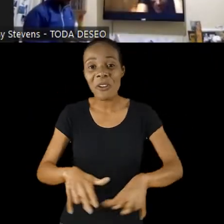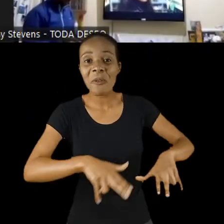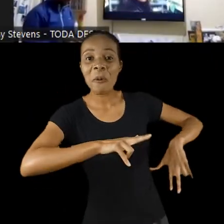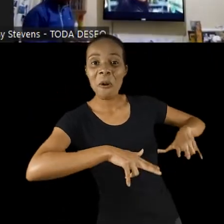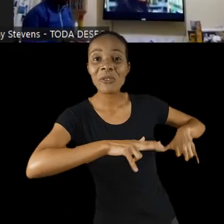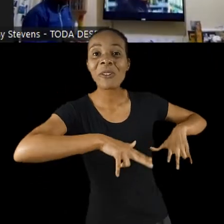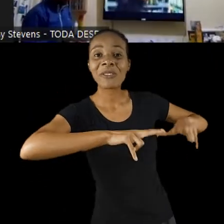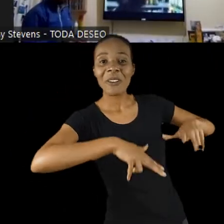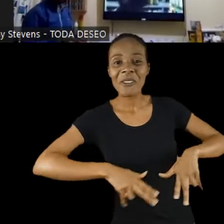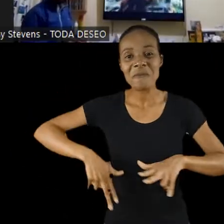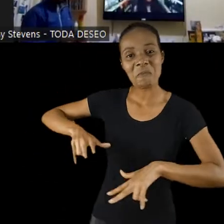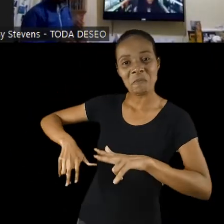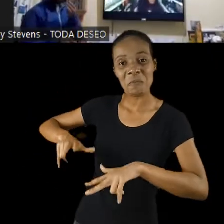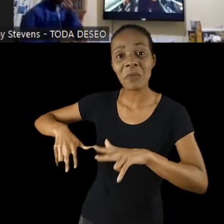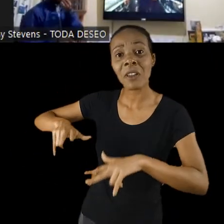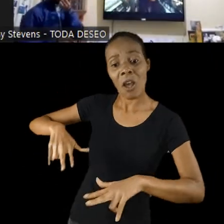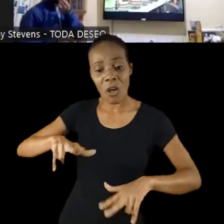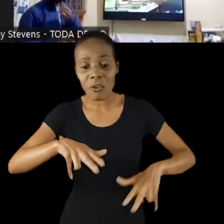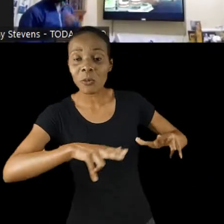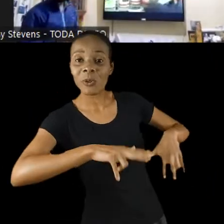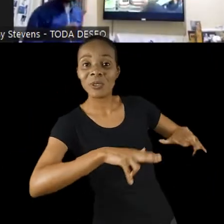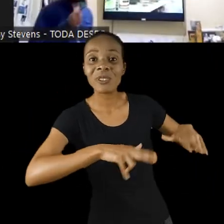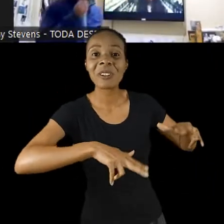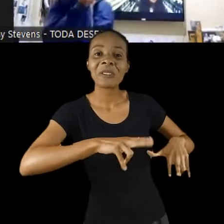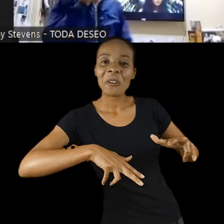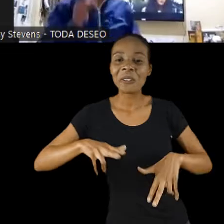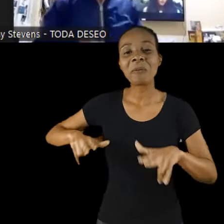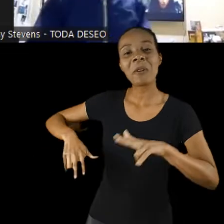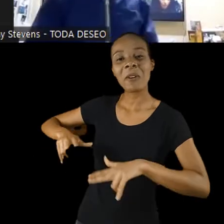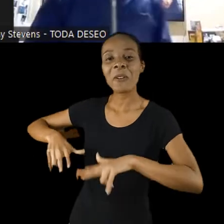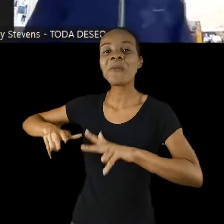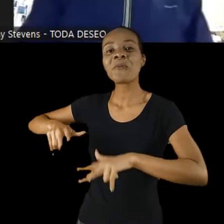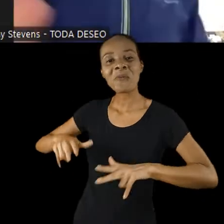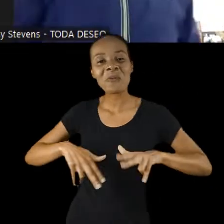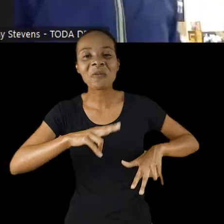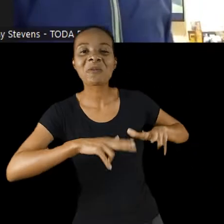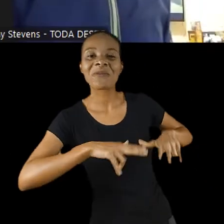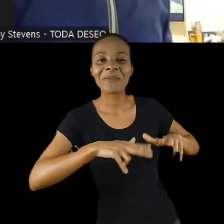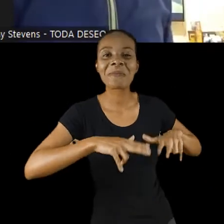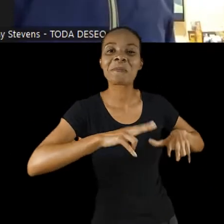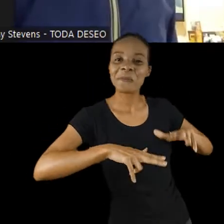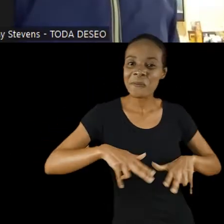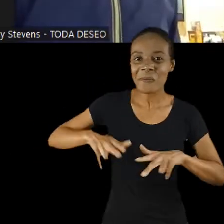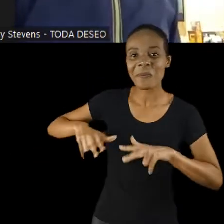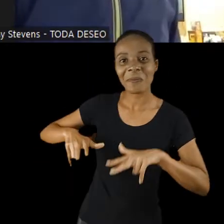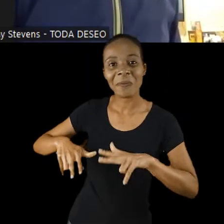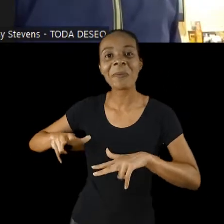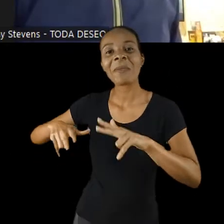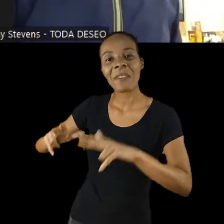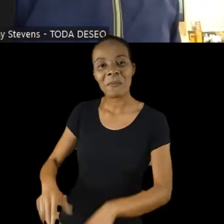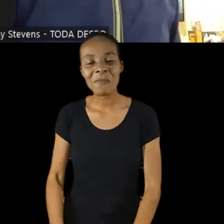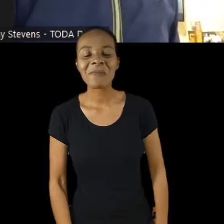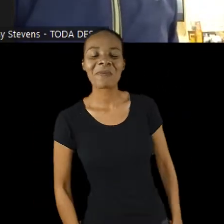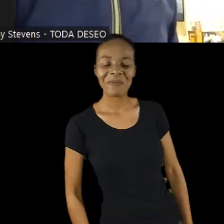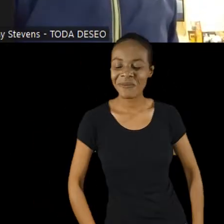tambor. Toca tambor, toca, toca tambor. Toca tambor, toca, toca tambor. Toca tambor, toca, toca